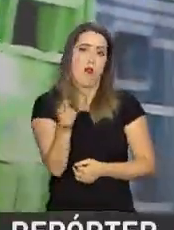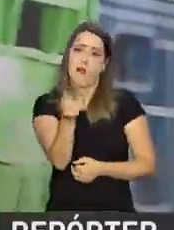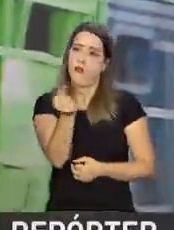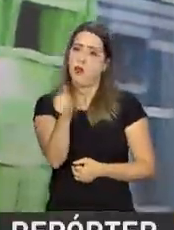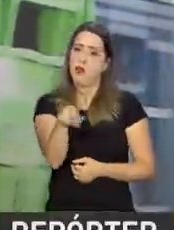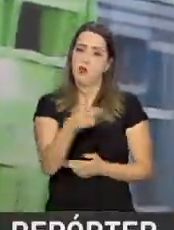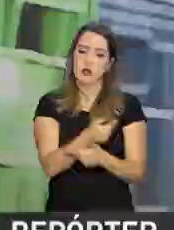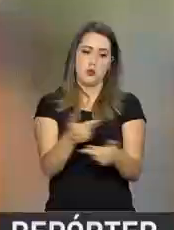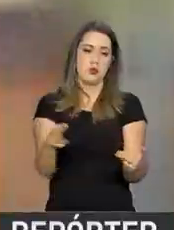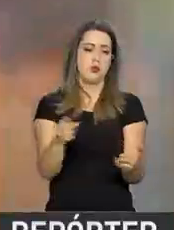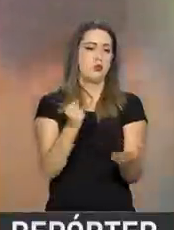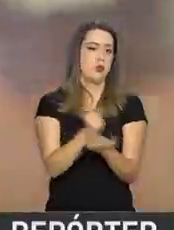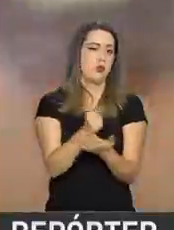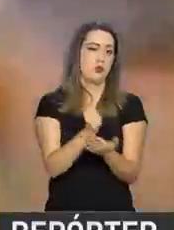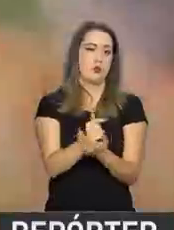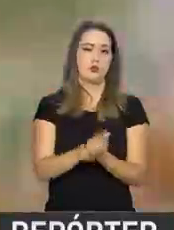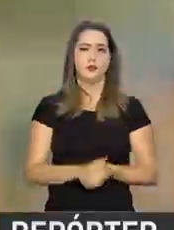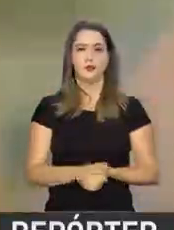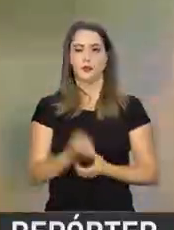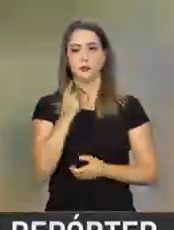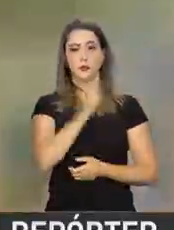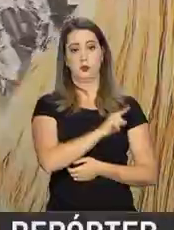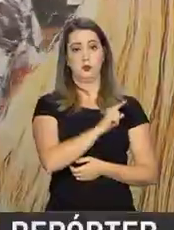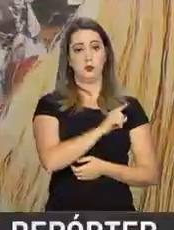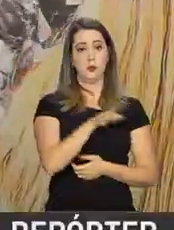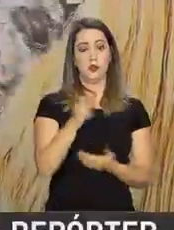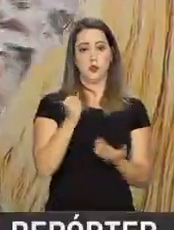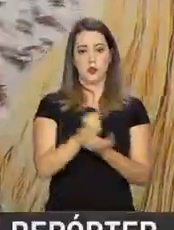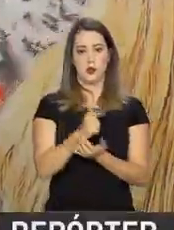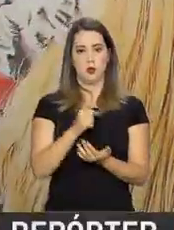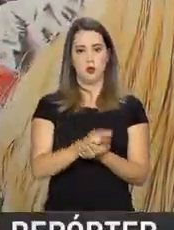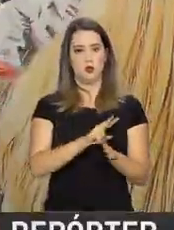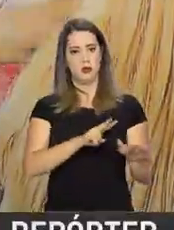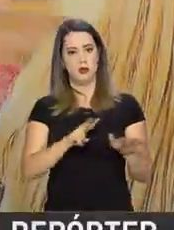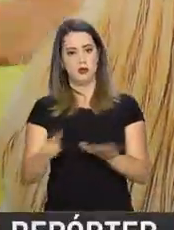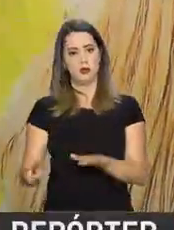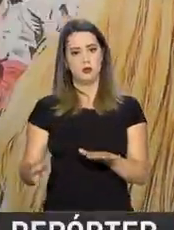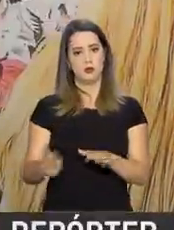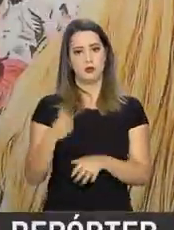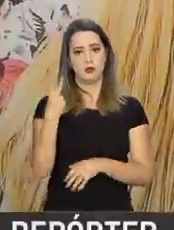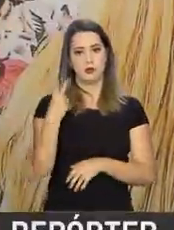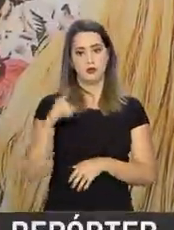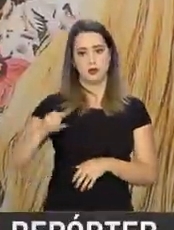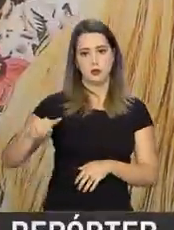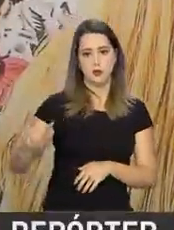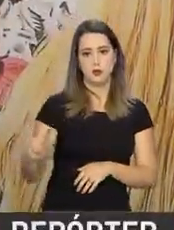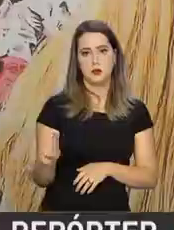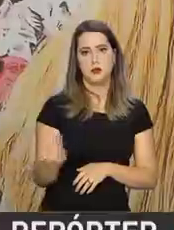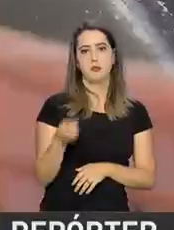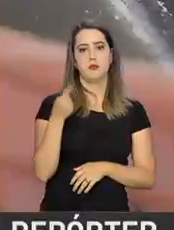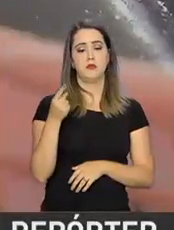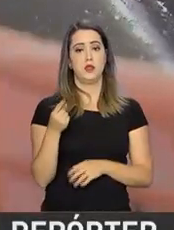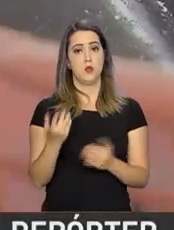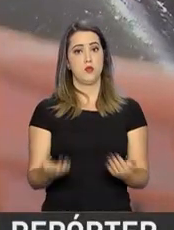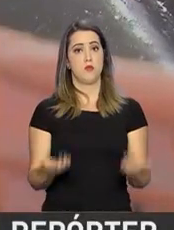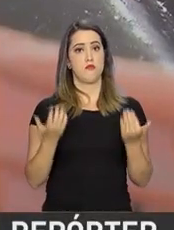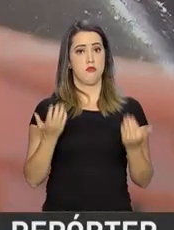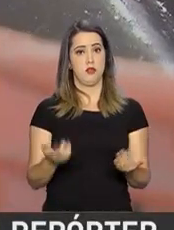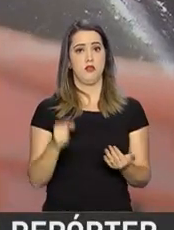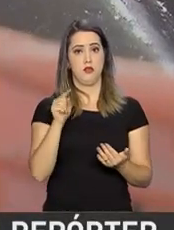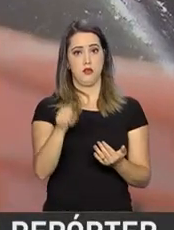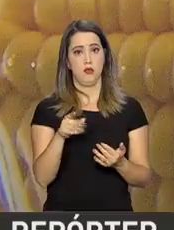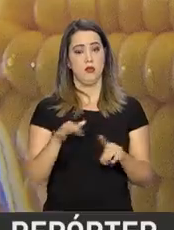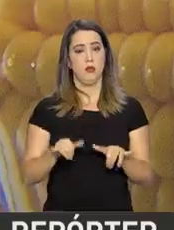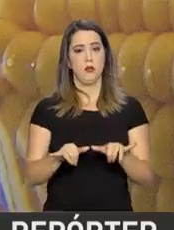preços das mercadorias. Já para o comerciante Alex, que compra por semana 2 mil quilos de vegetais para abastecer o